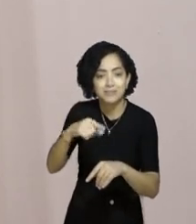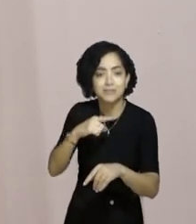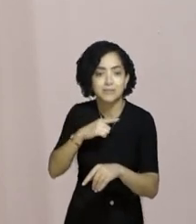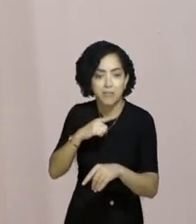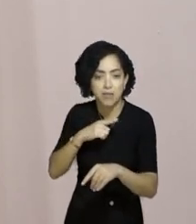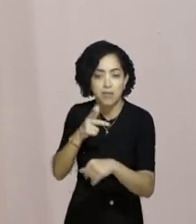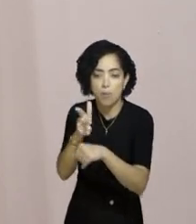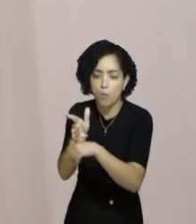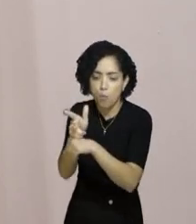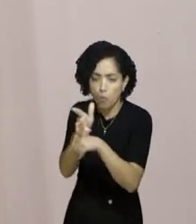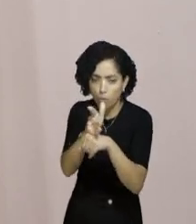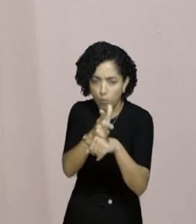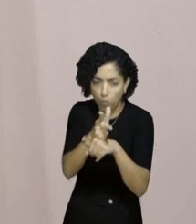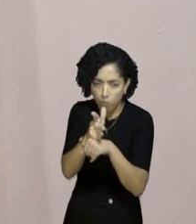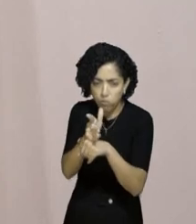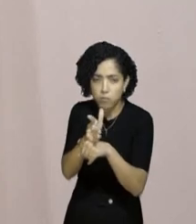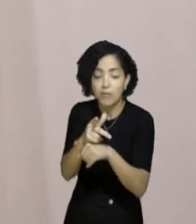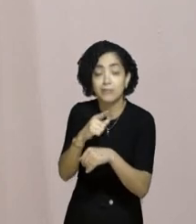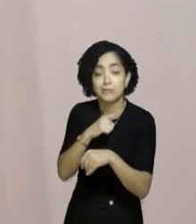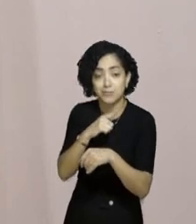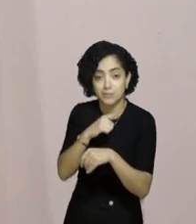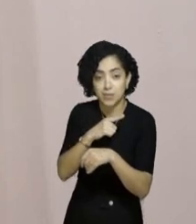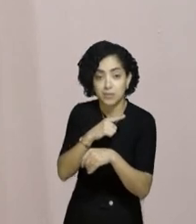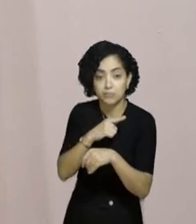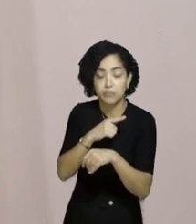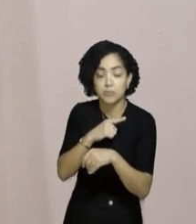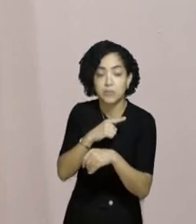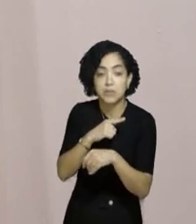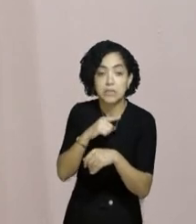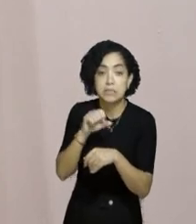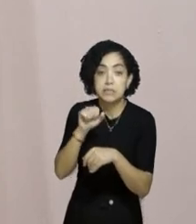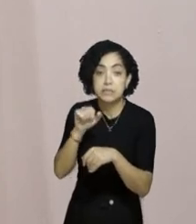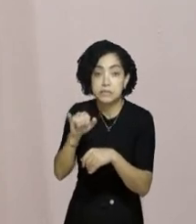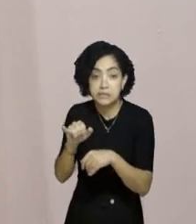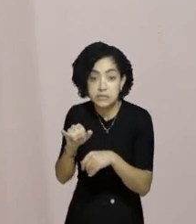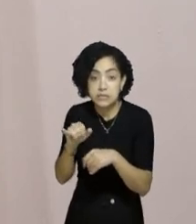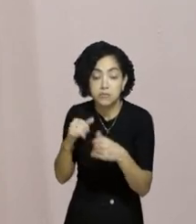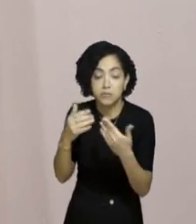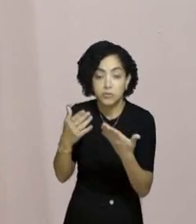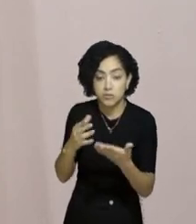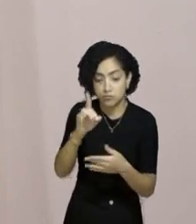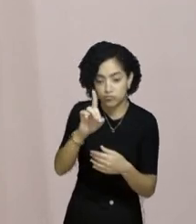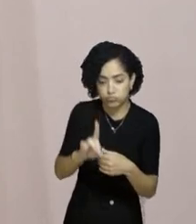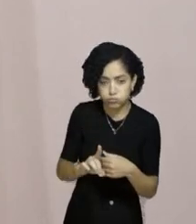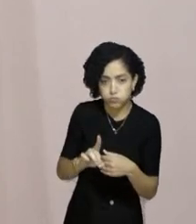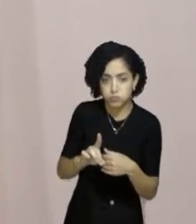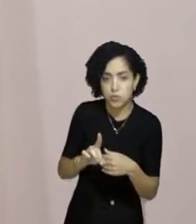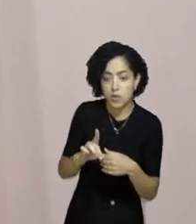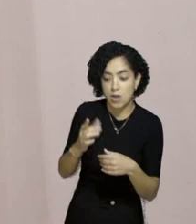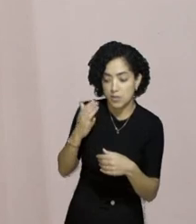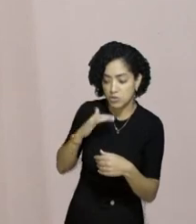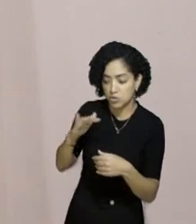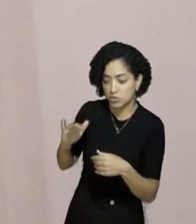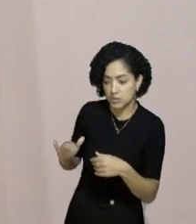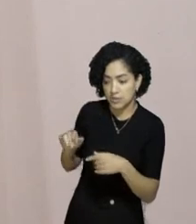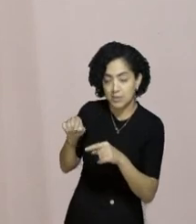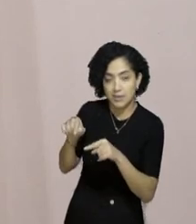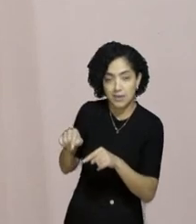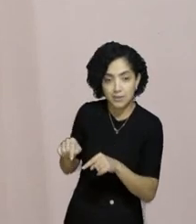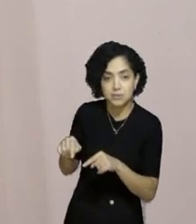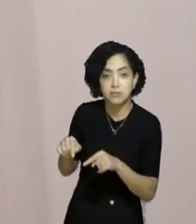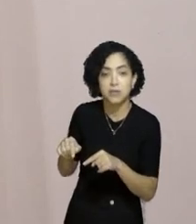a gravação se você vai ser Seal o direito de uma criança de